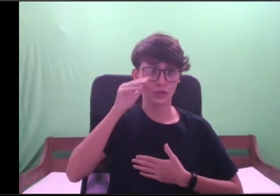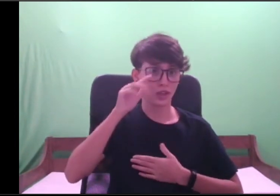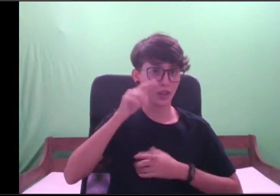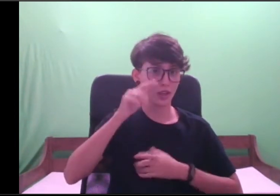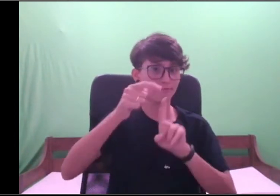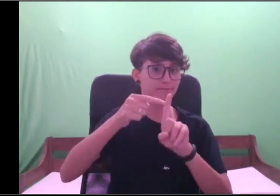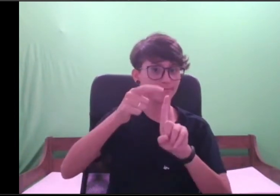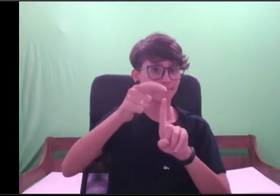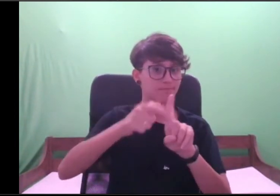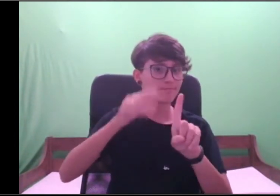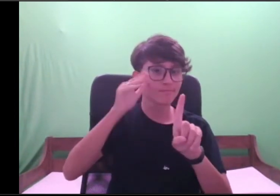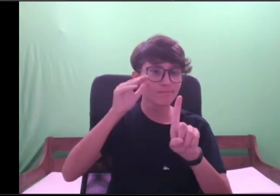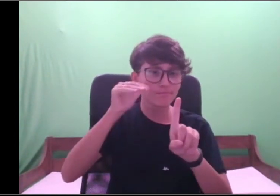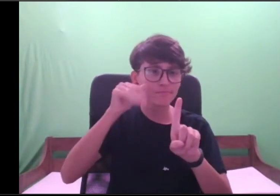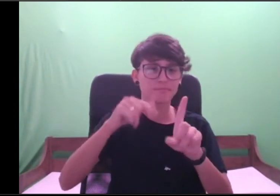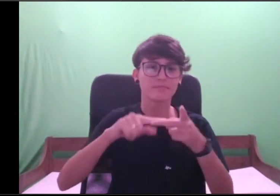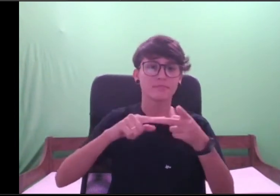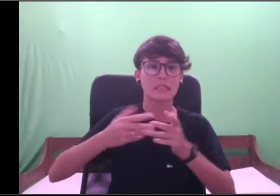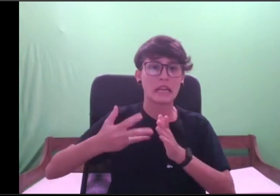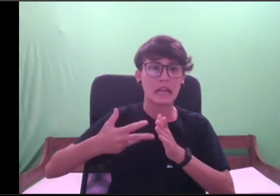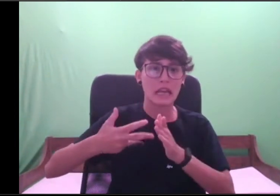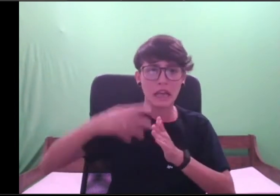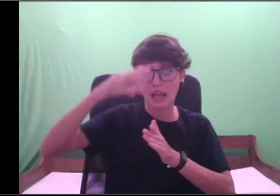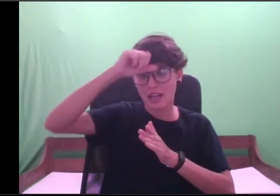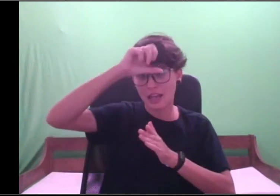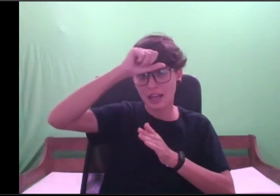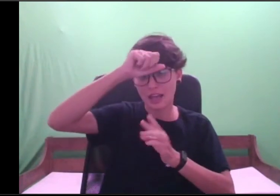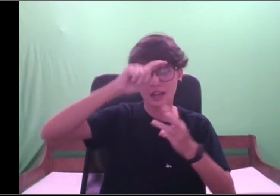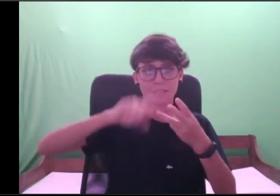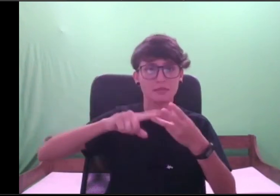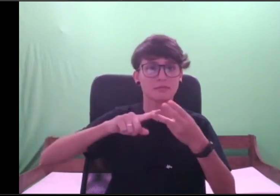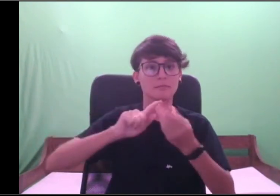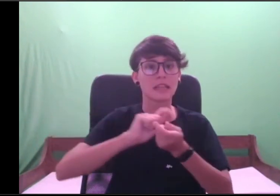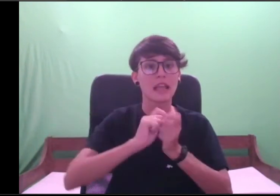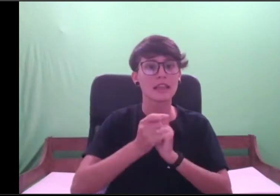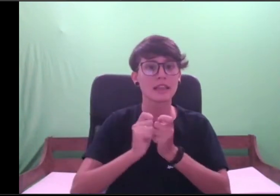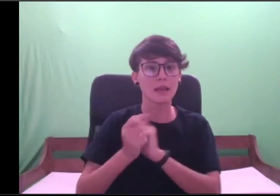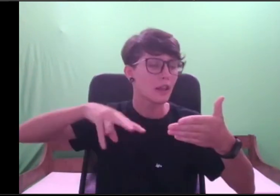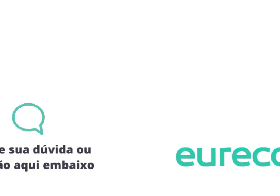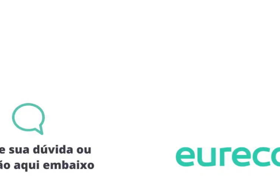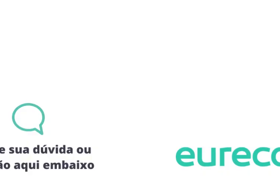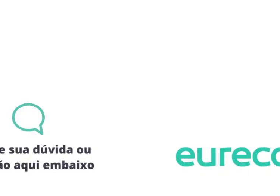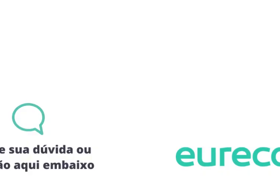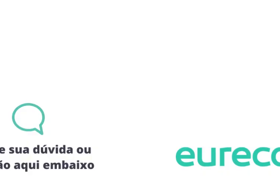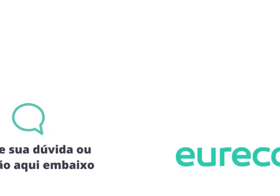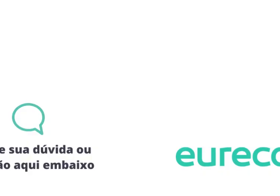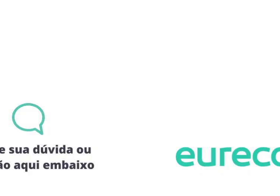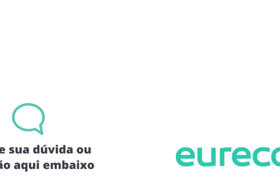agilidade de aprendizado e adaptabilidade e versatilidade.